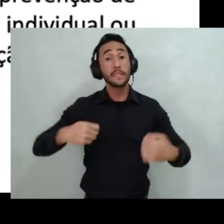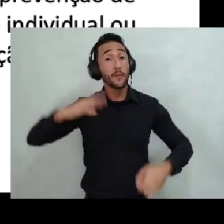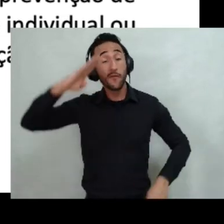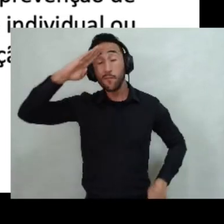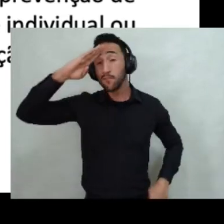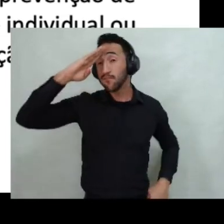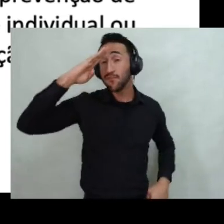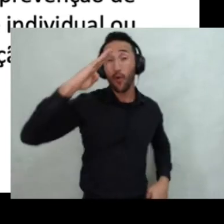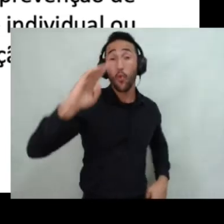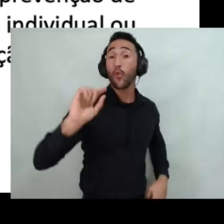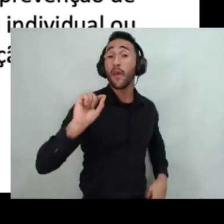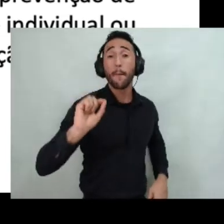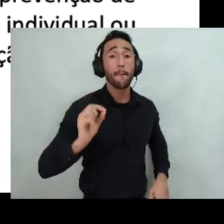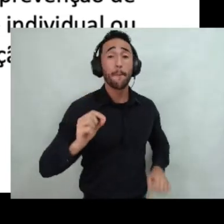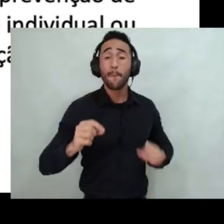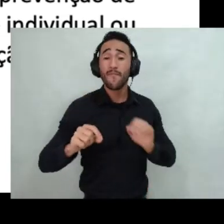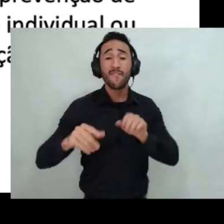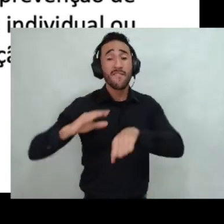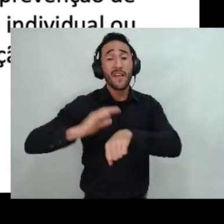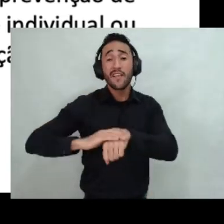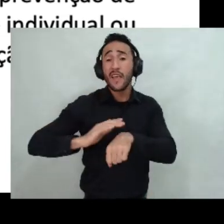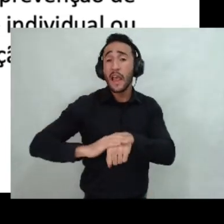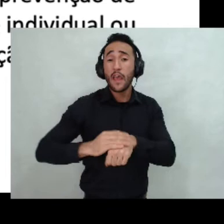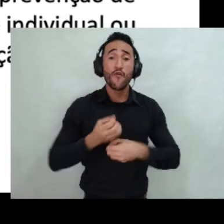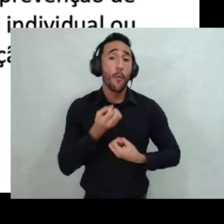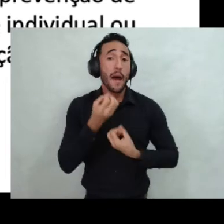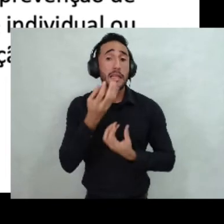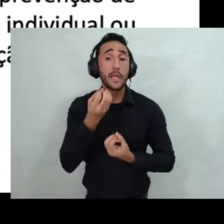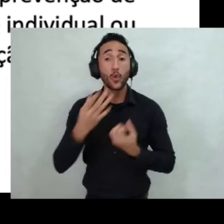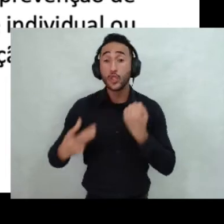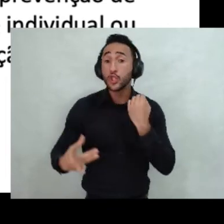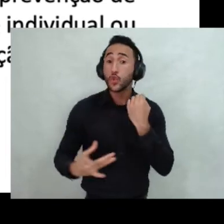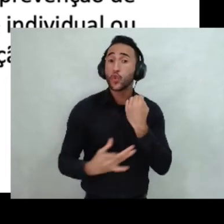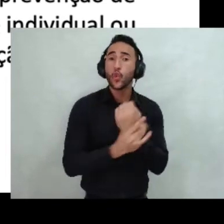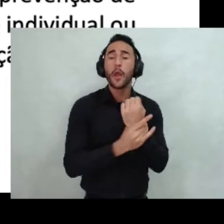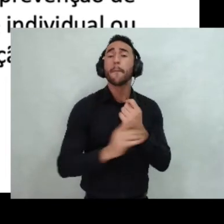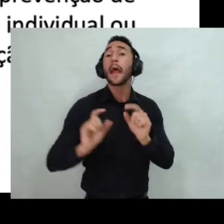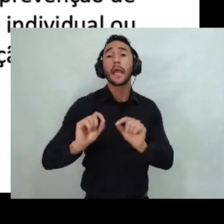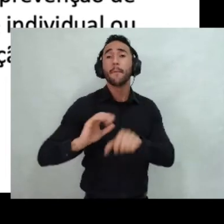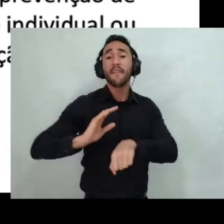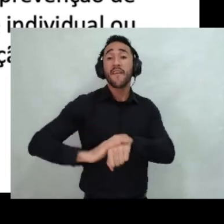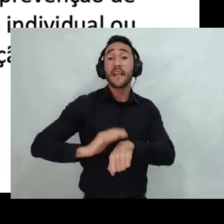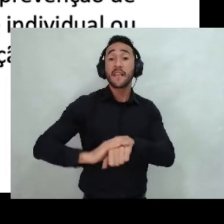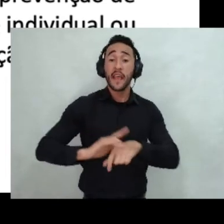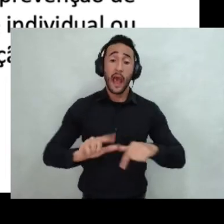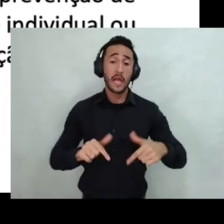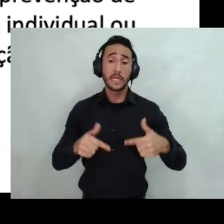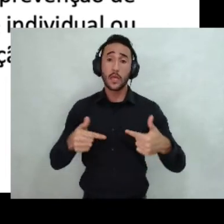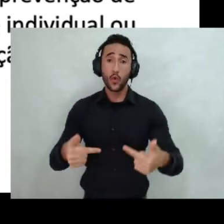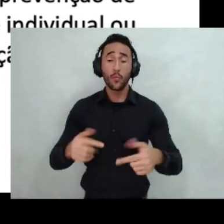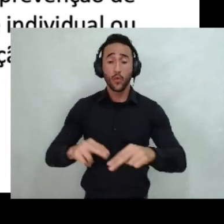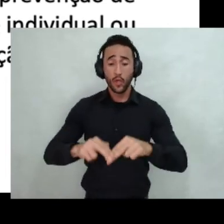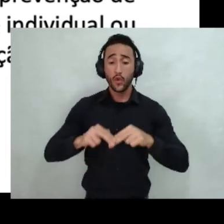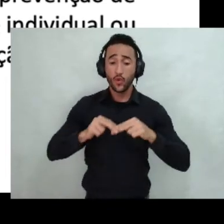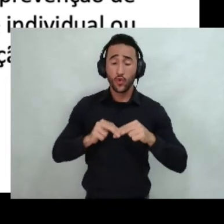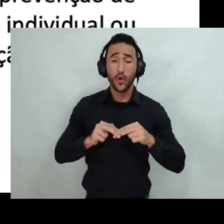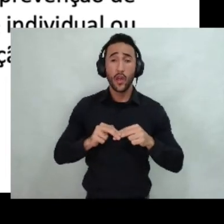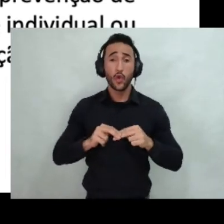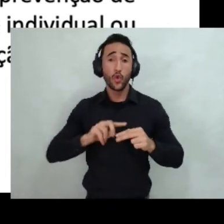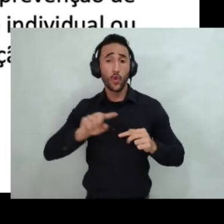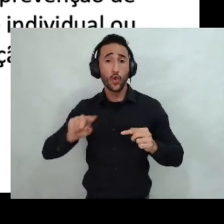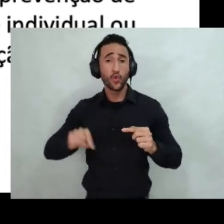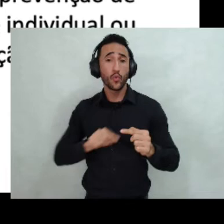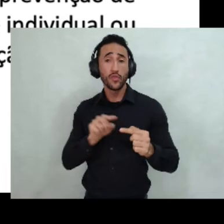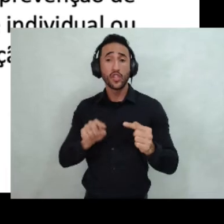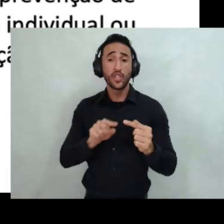produzir informação segura para orientar a ação. Aliás, essa é a missão do nosso sistema de vigilância